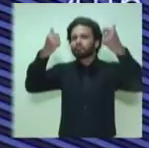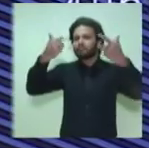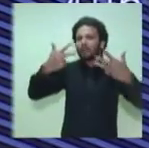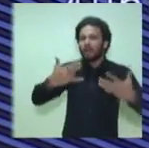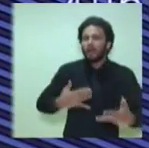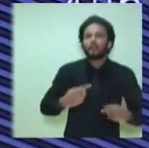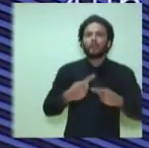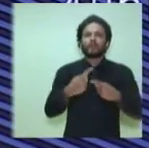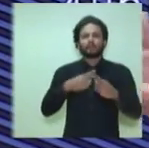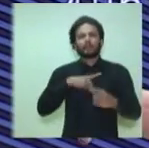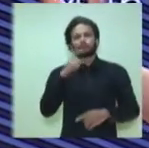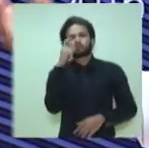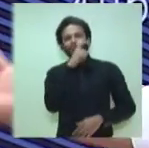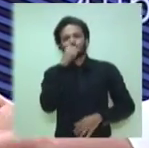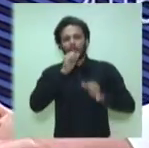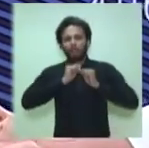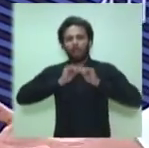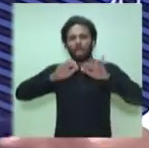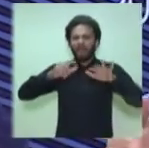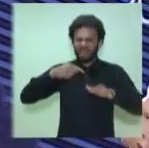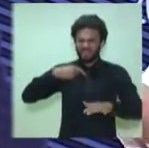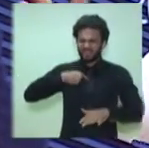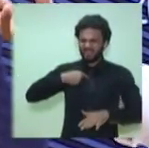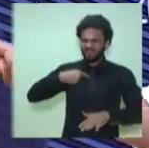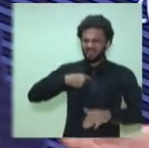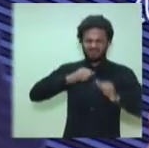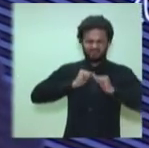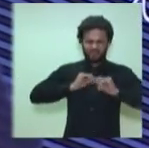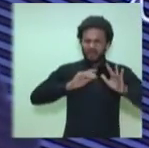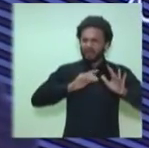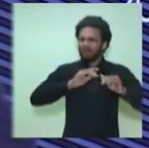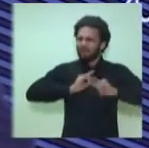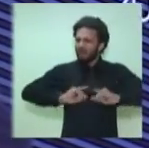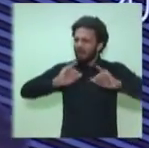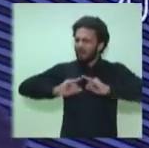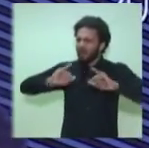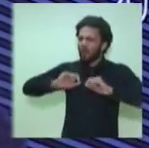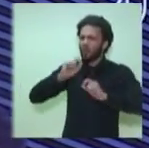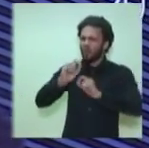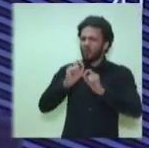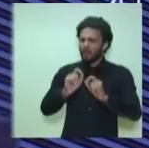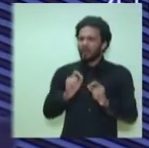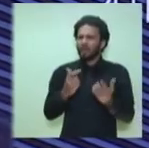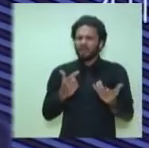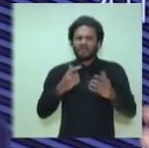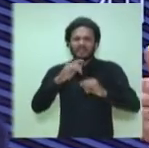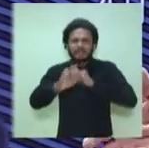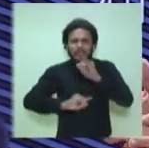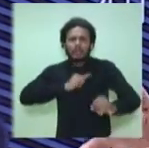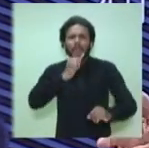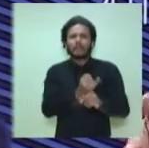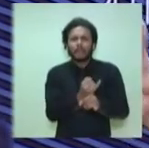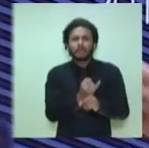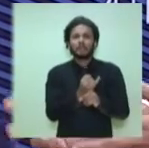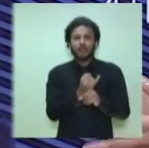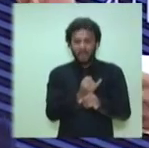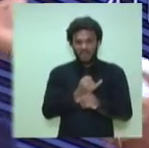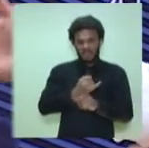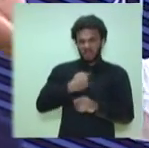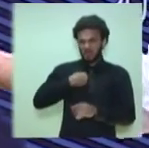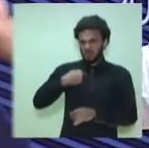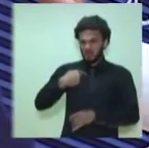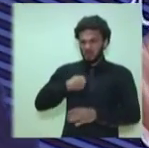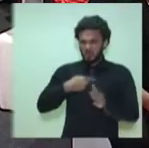espalhadas pela cidade. De que eu, supostamente, foi distribuído nas campanhas virais na internet, foi distribuído de que eu